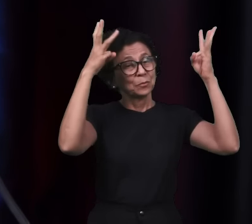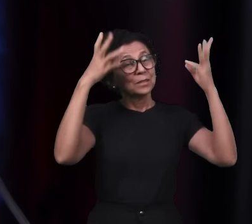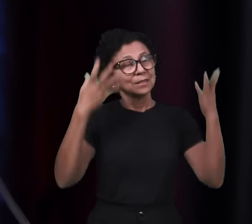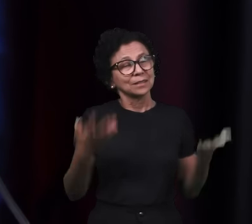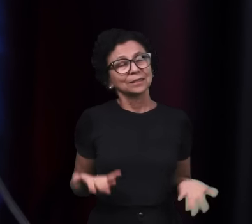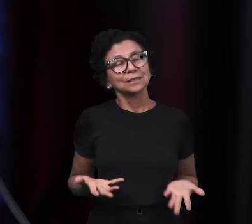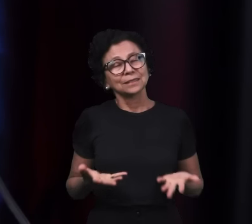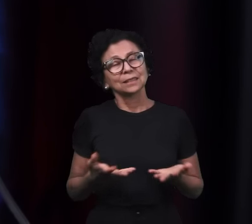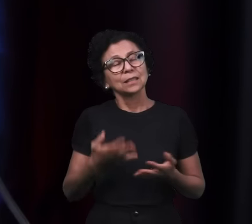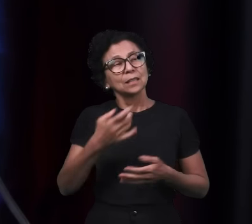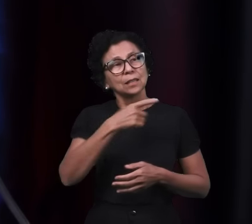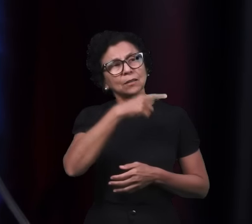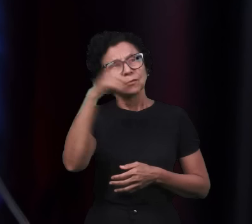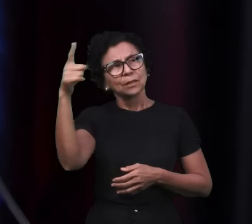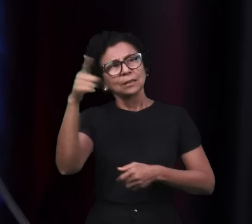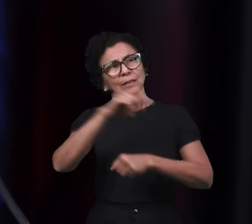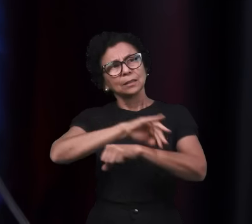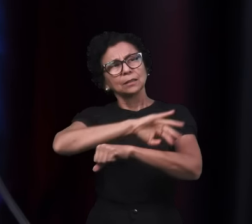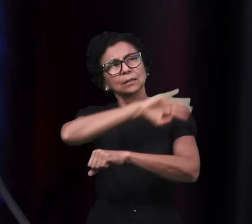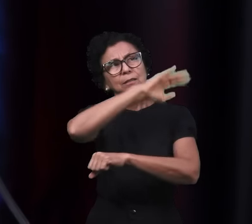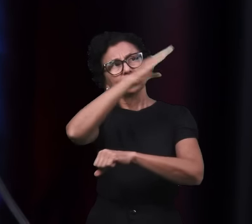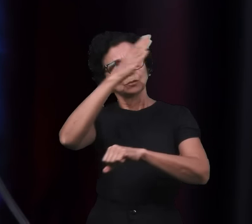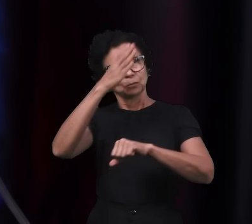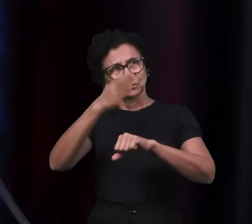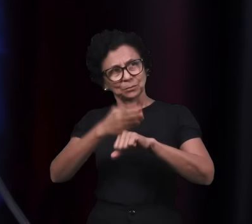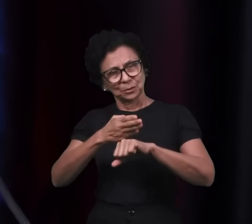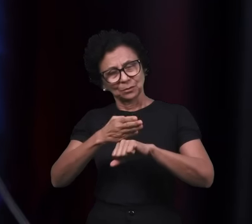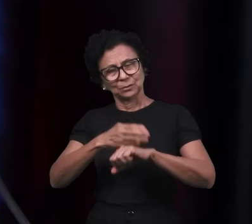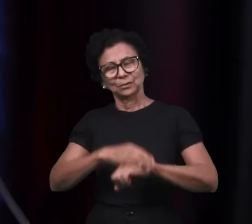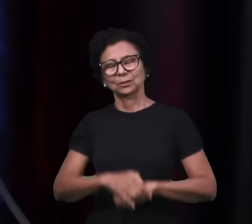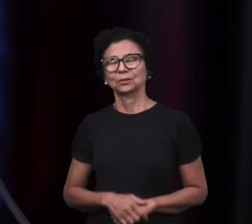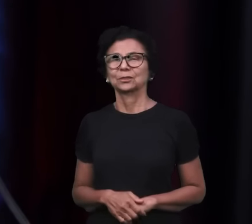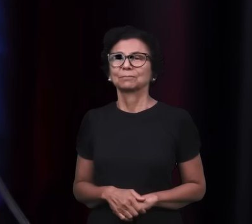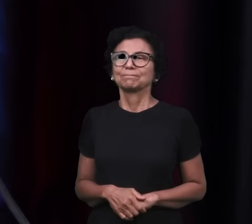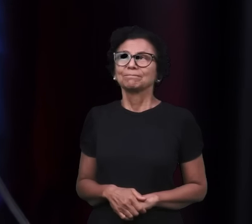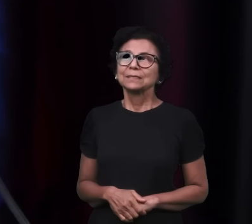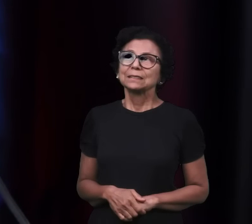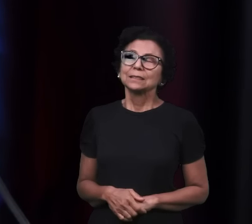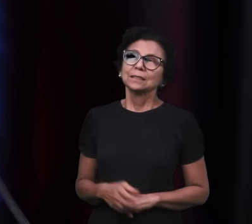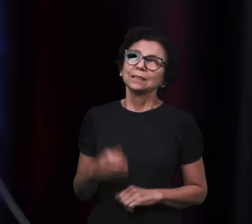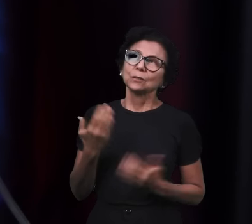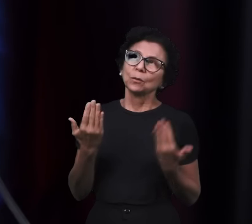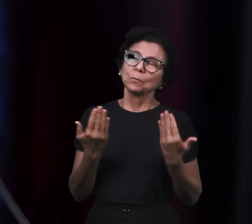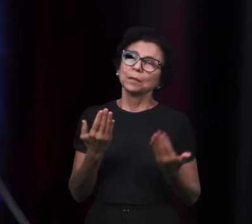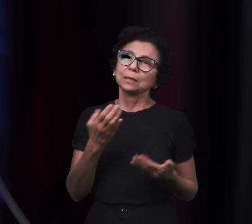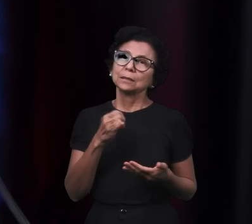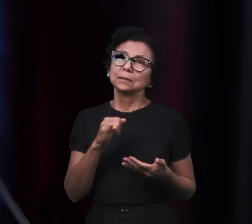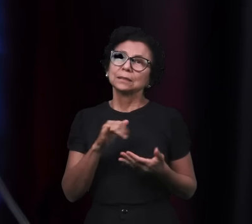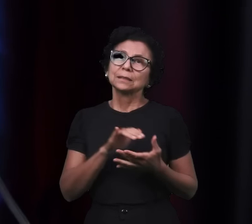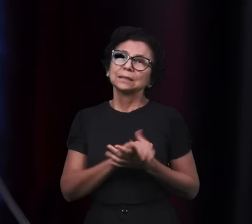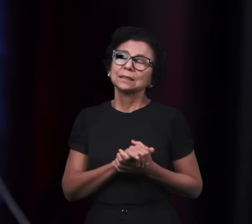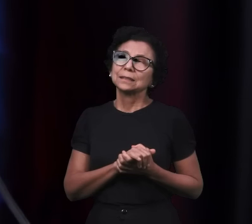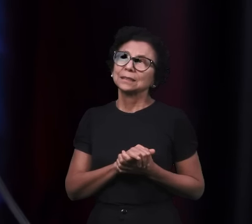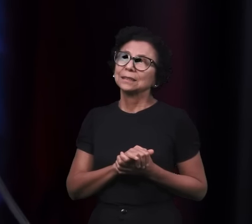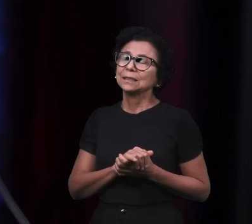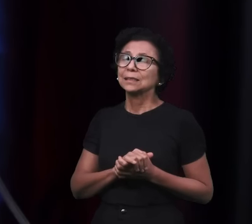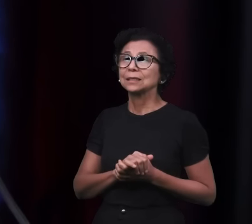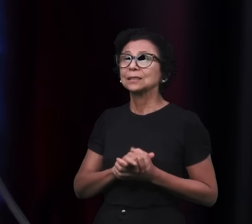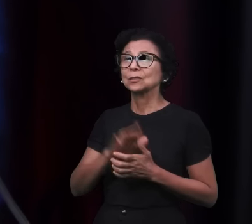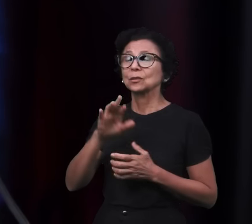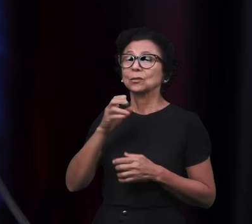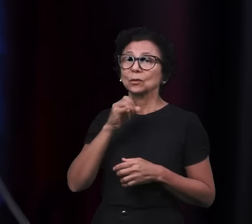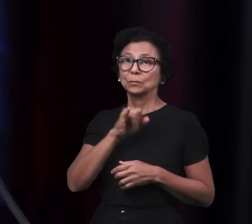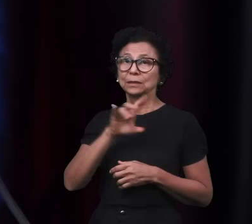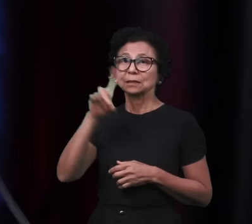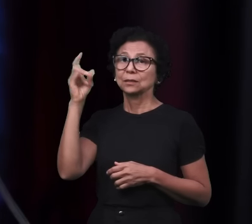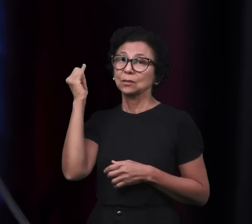isso, porque o Senhor, viver essa experiência, é como se dissesse: me busque, eu quero me